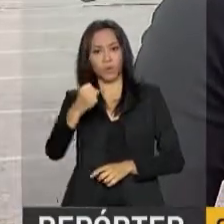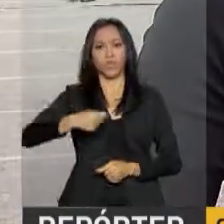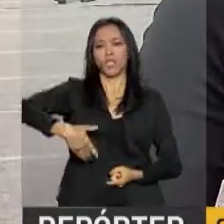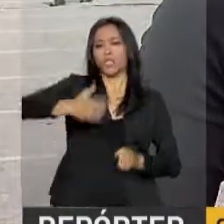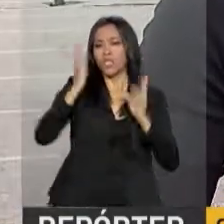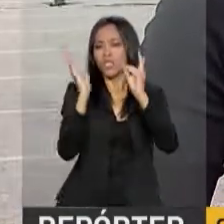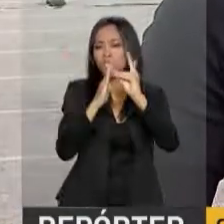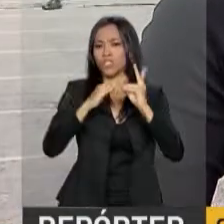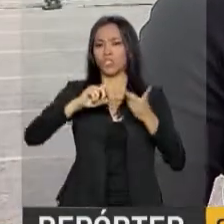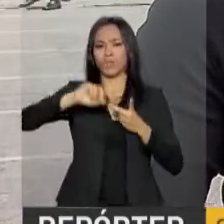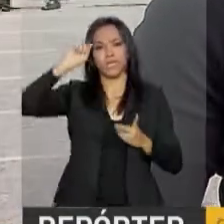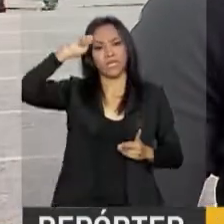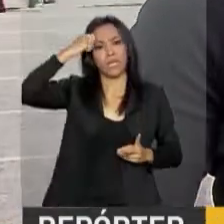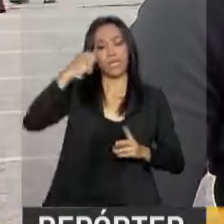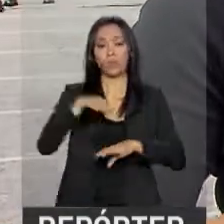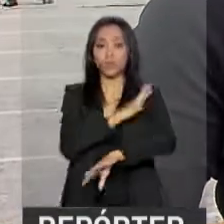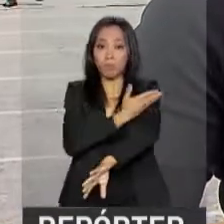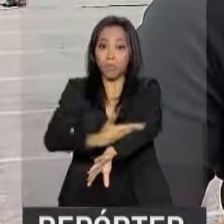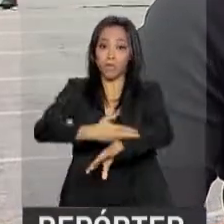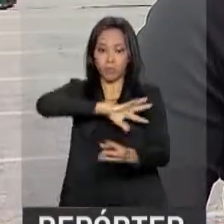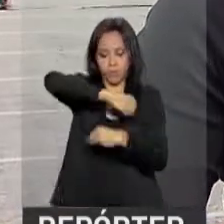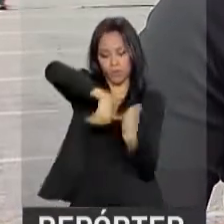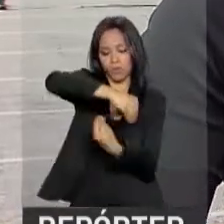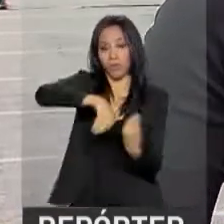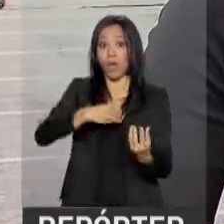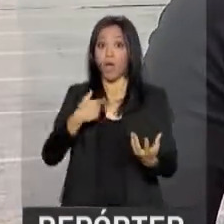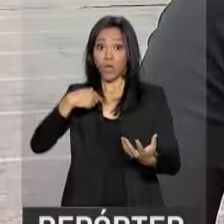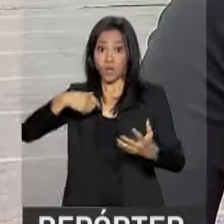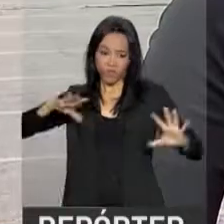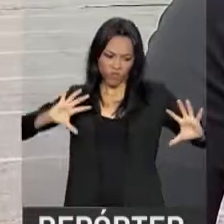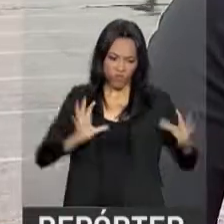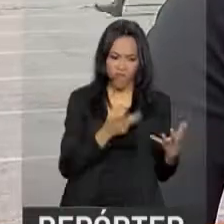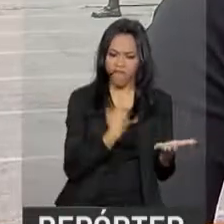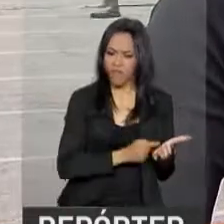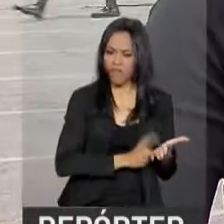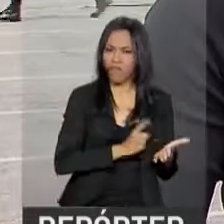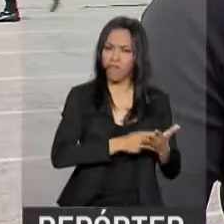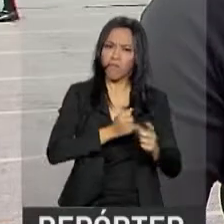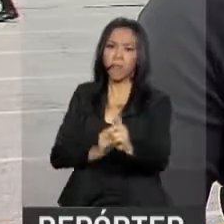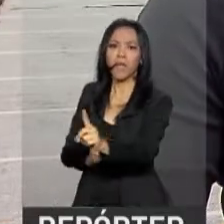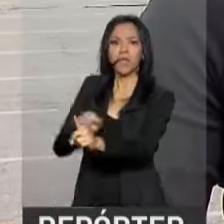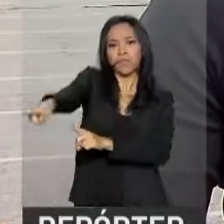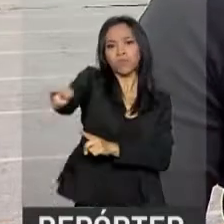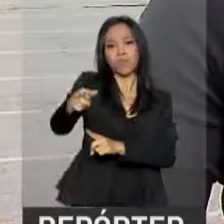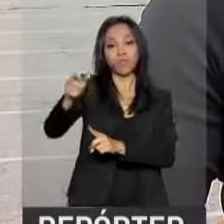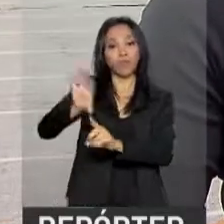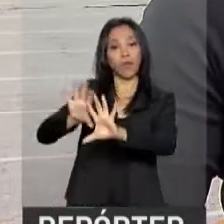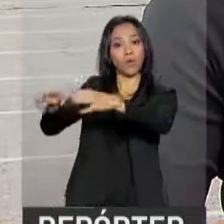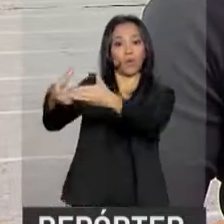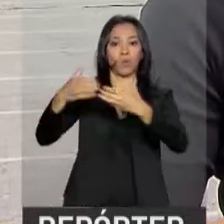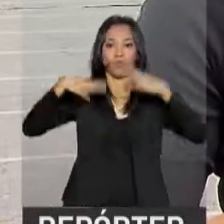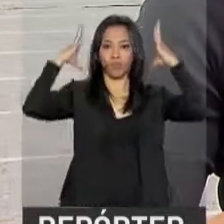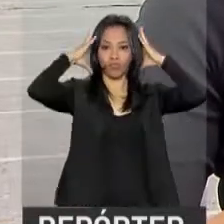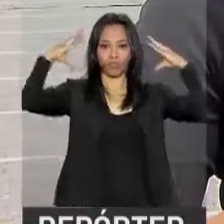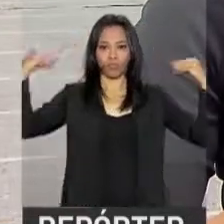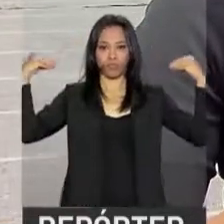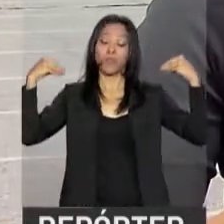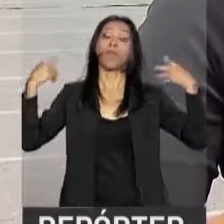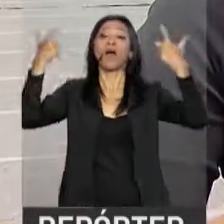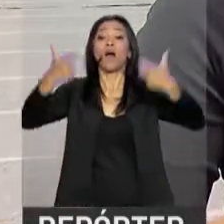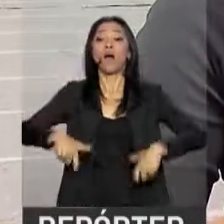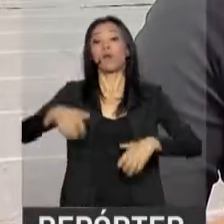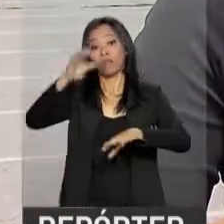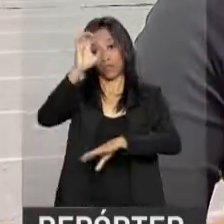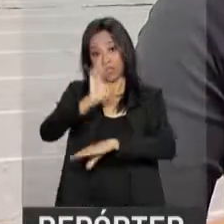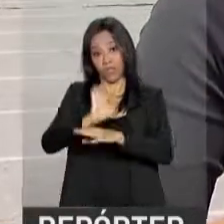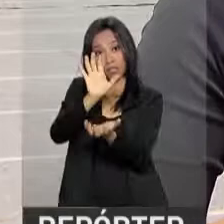negros brancos e mestiços se uniram para expulsar os holandeses com a vitória na batalha dos guararapes o exército brasileiro